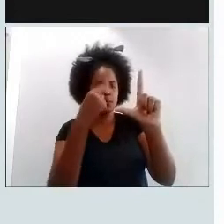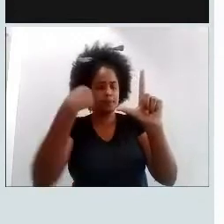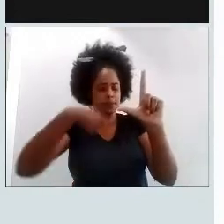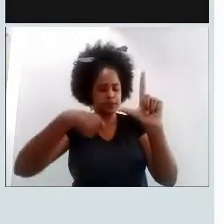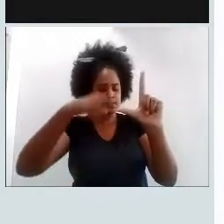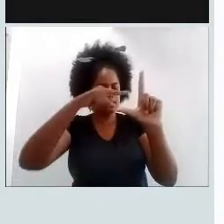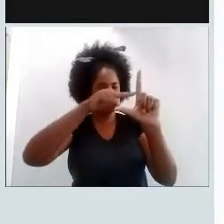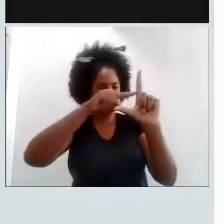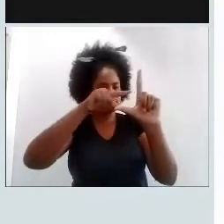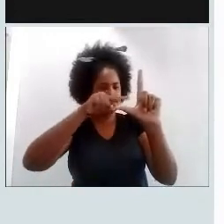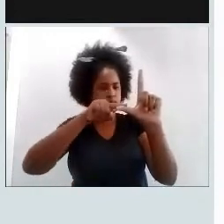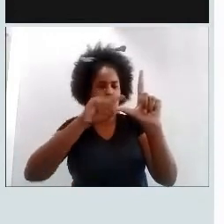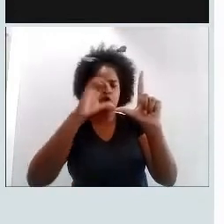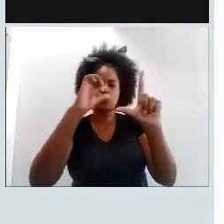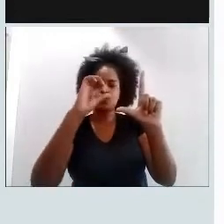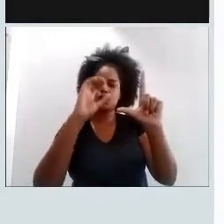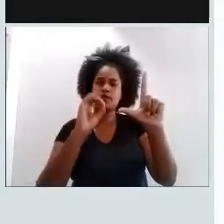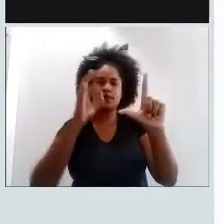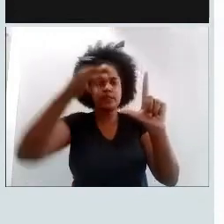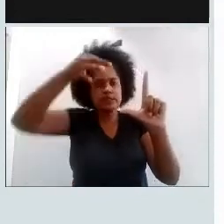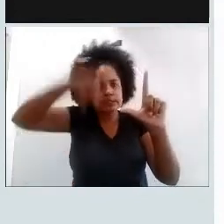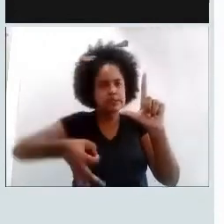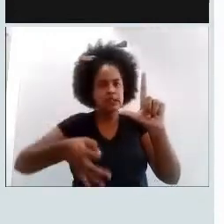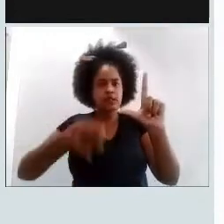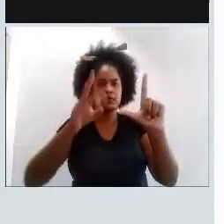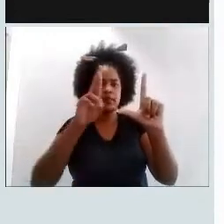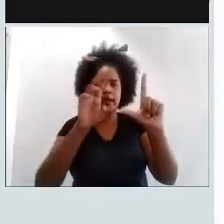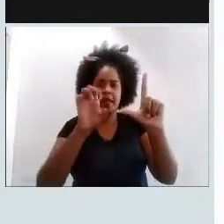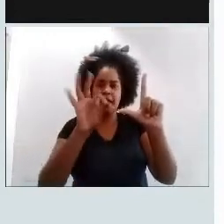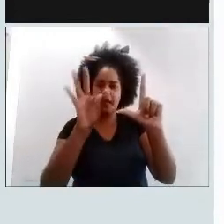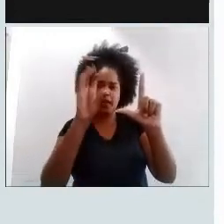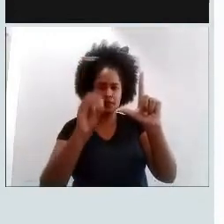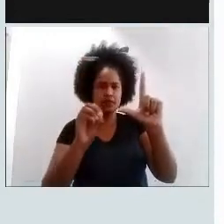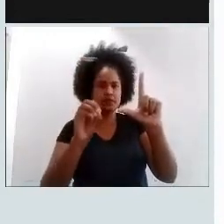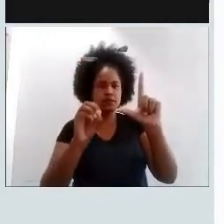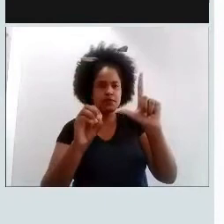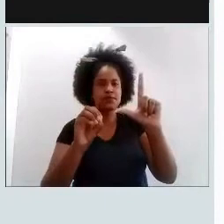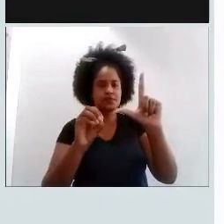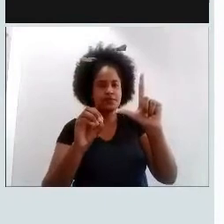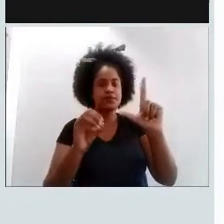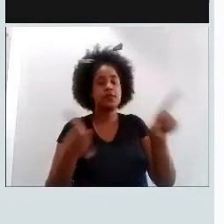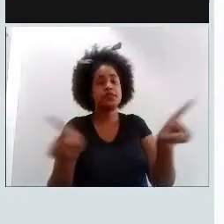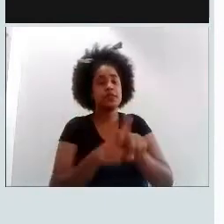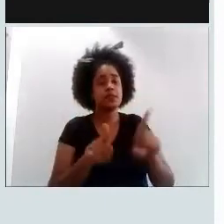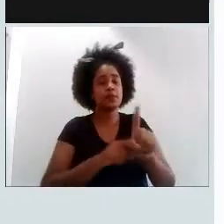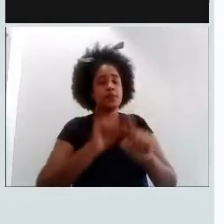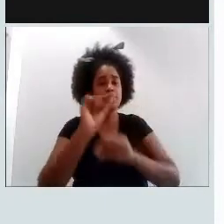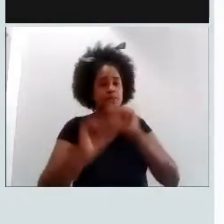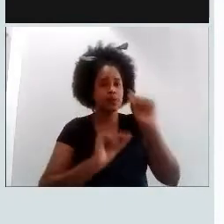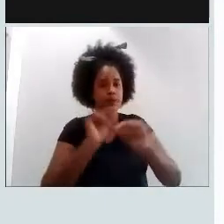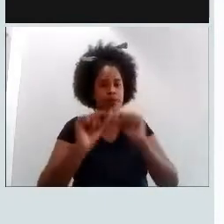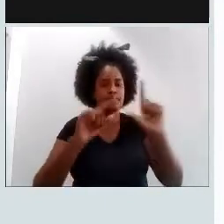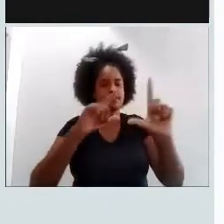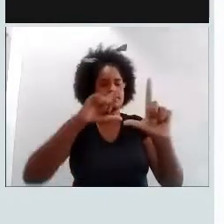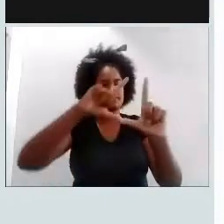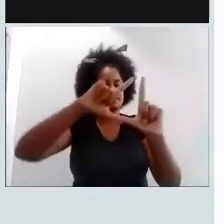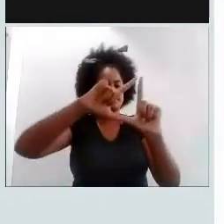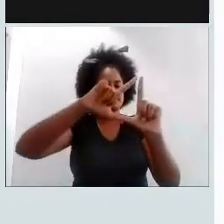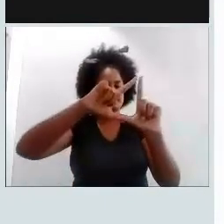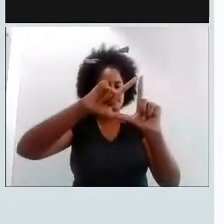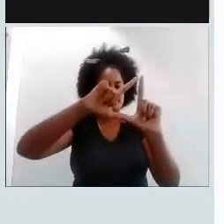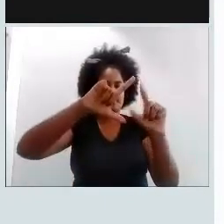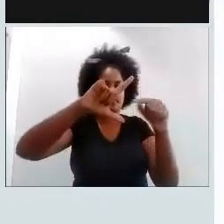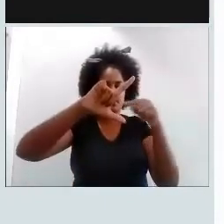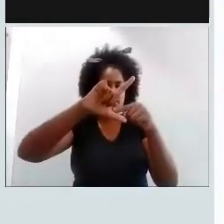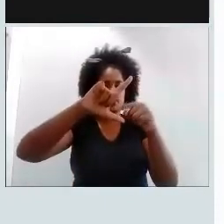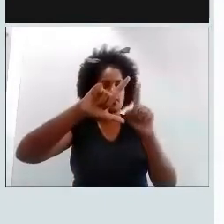graus, ou seja, um ângulo reto. Além disso, é válido destacar que o lado oposto ao ângulo reto é chamado